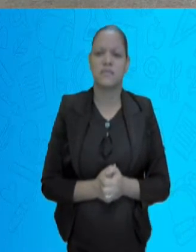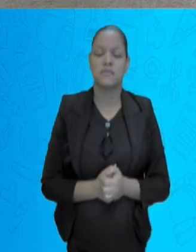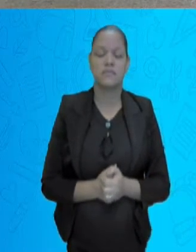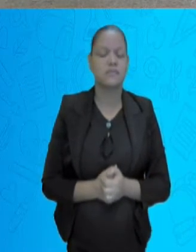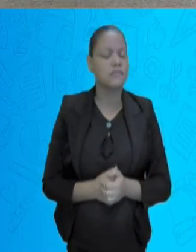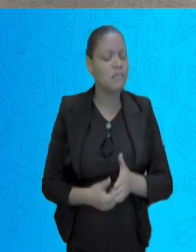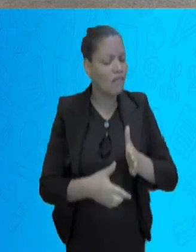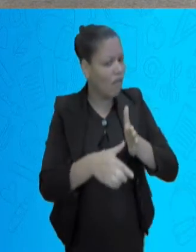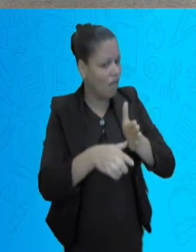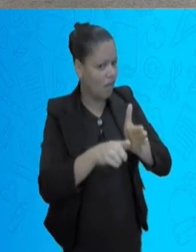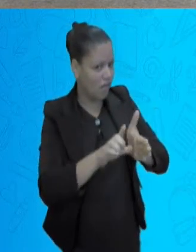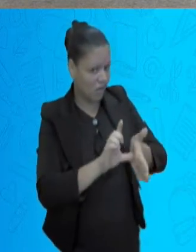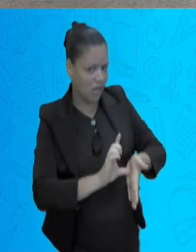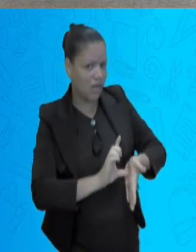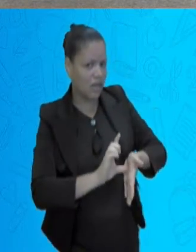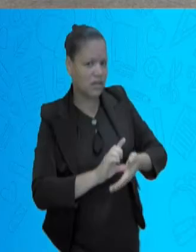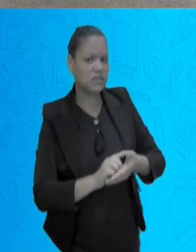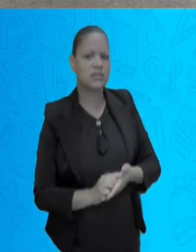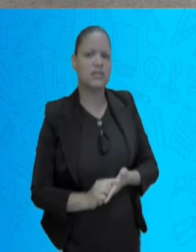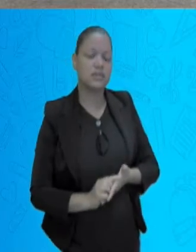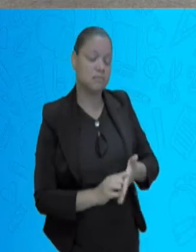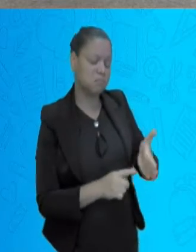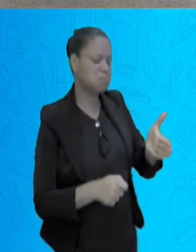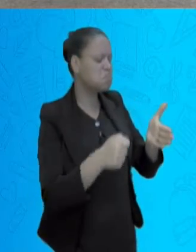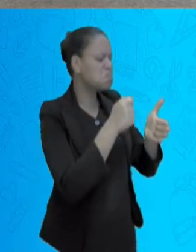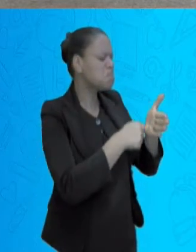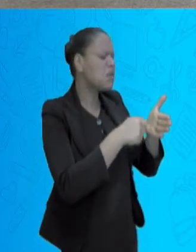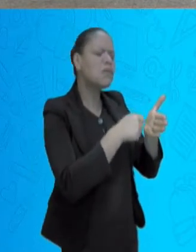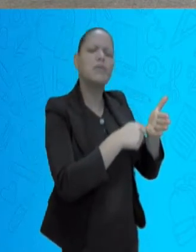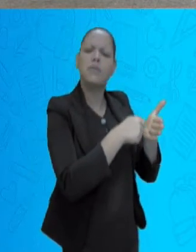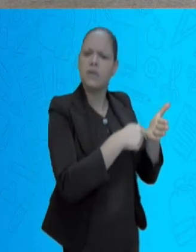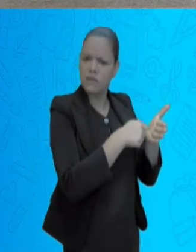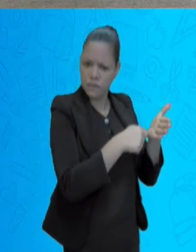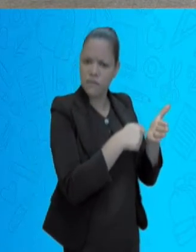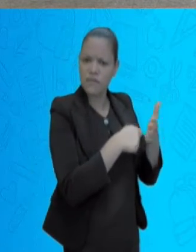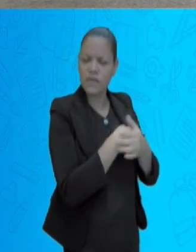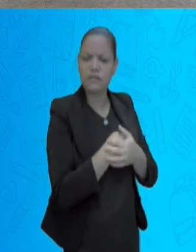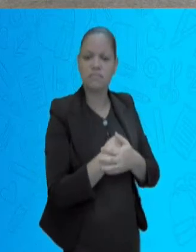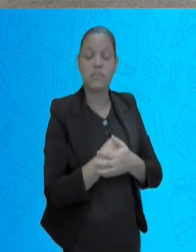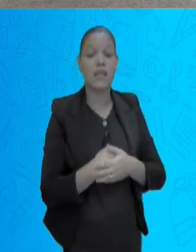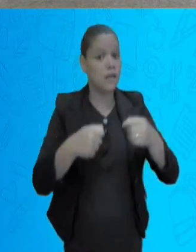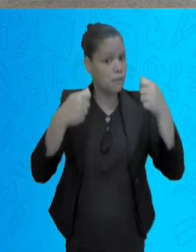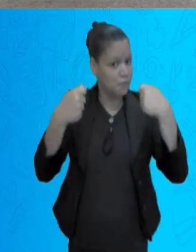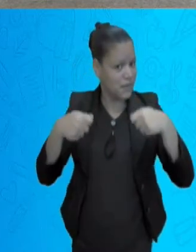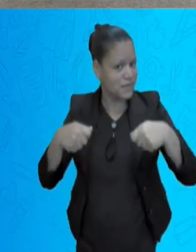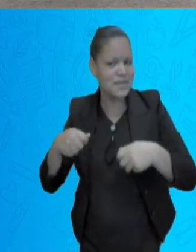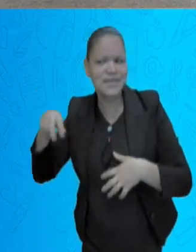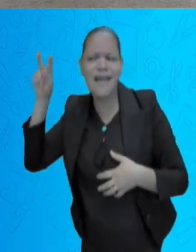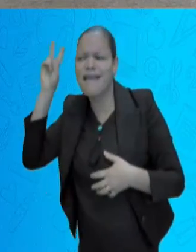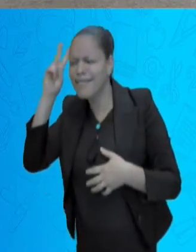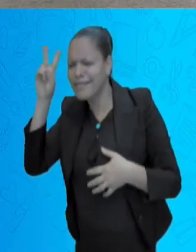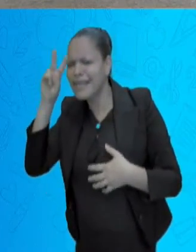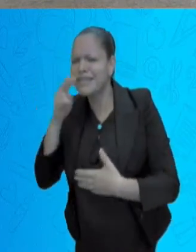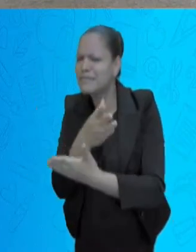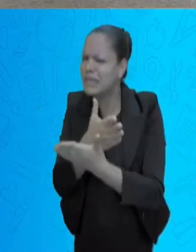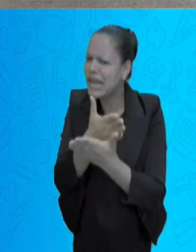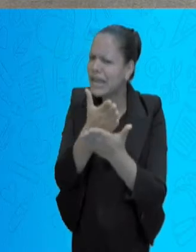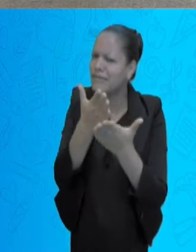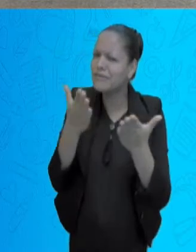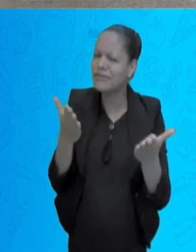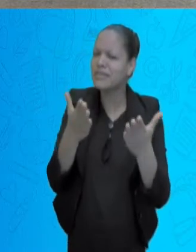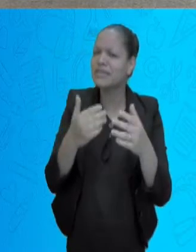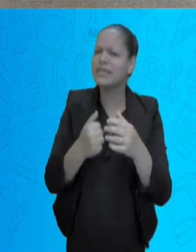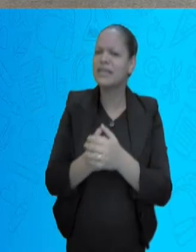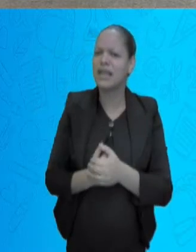Antes que eu passe para a ortografia, eu quero lembrar você uma coisa. Nem todas as